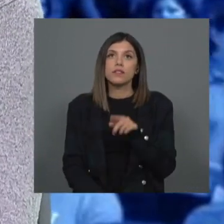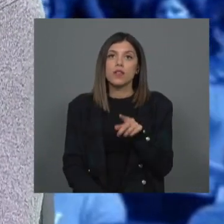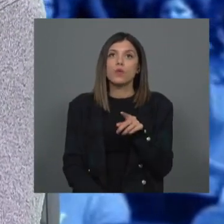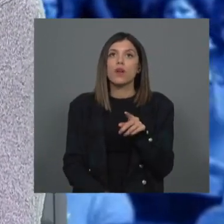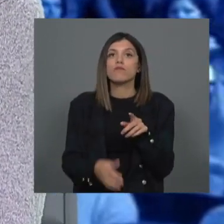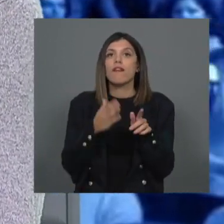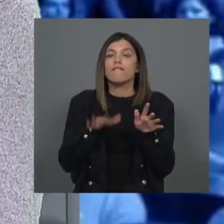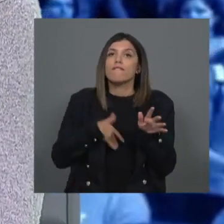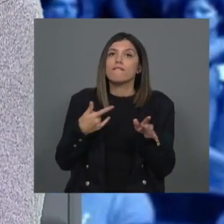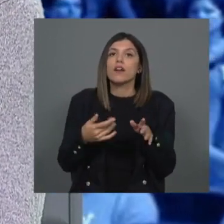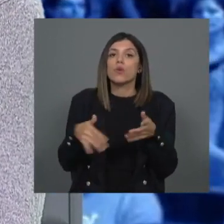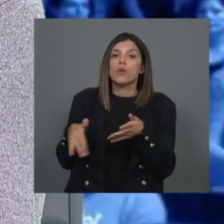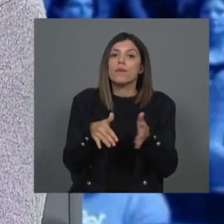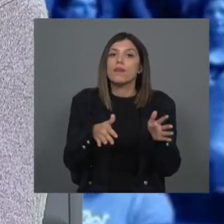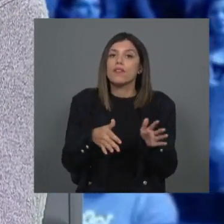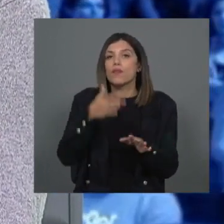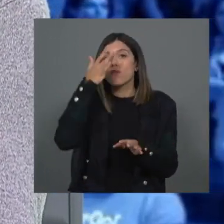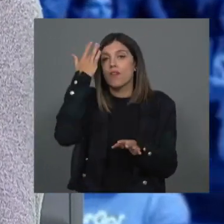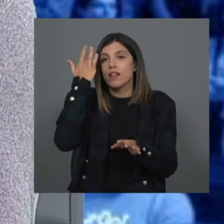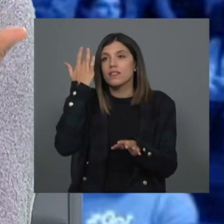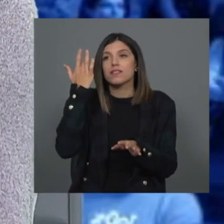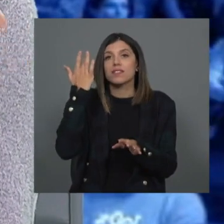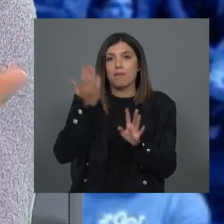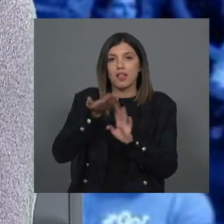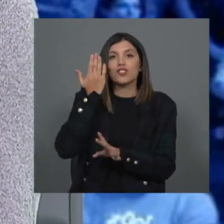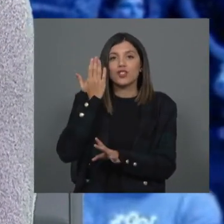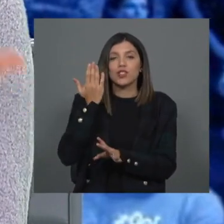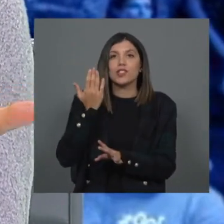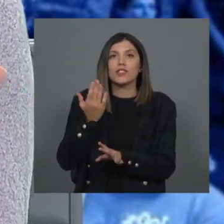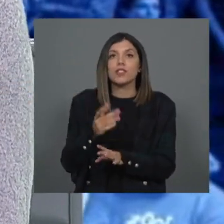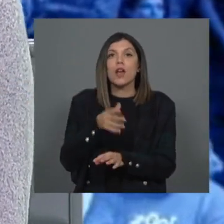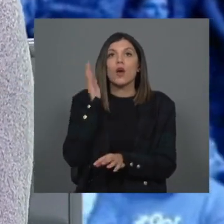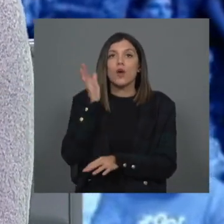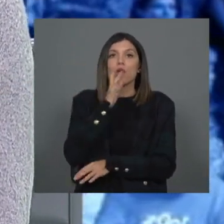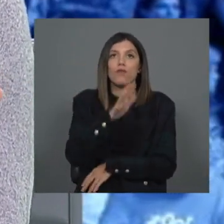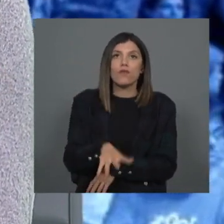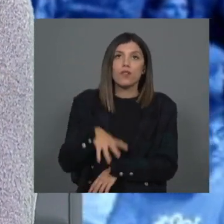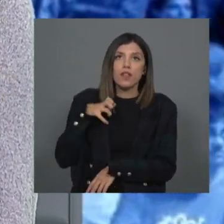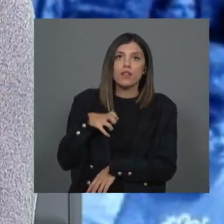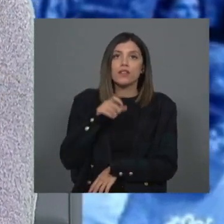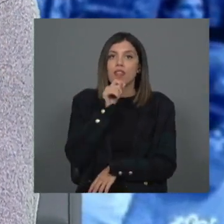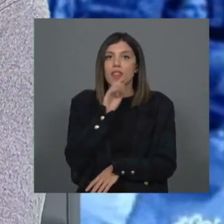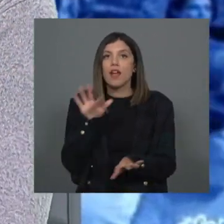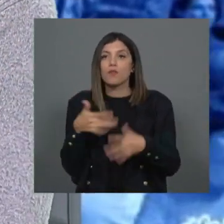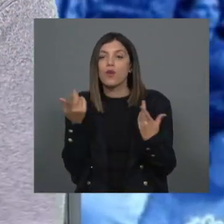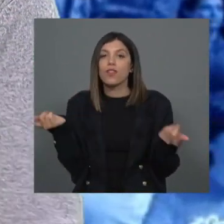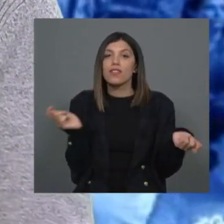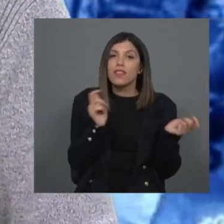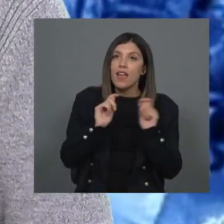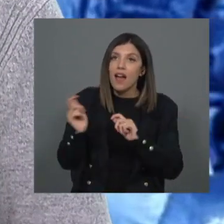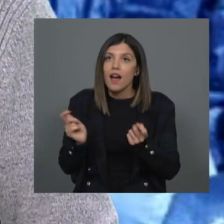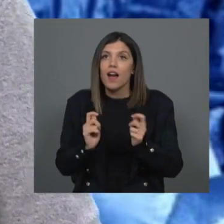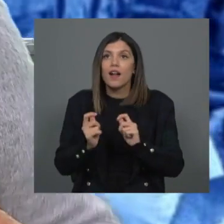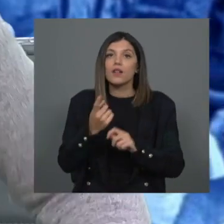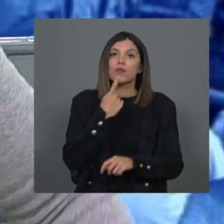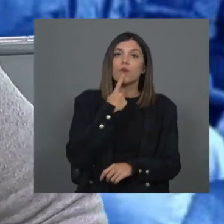este caminho, como precisamente porque vai ser uma conferência com possibilidade de diálogo, algumas dúvidas que possam, entretanto, surgir a